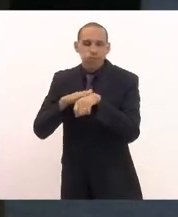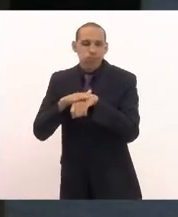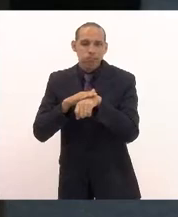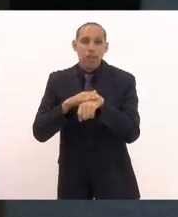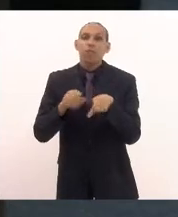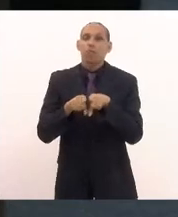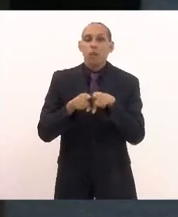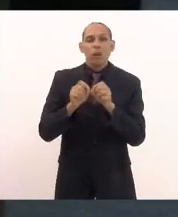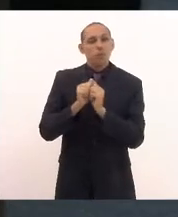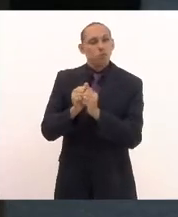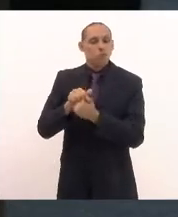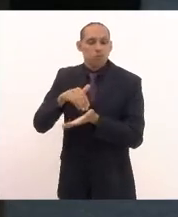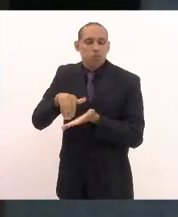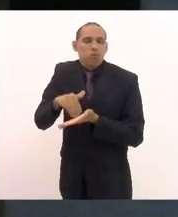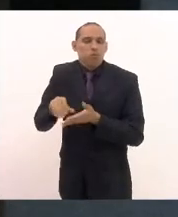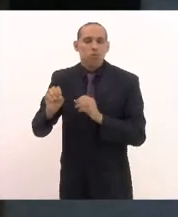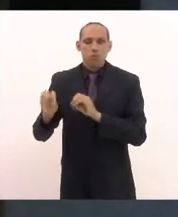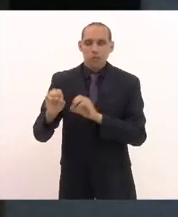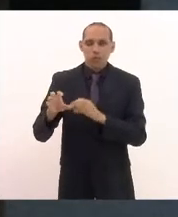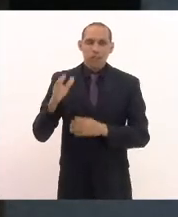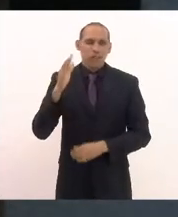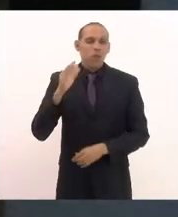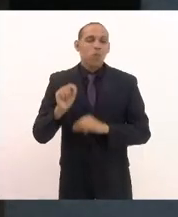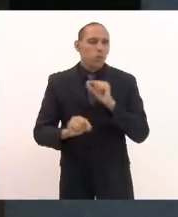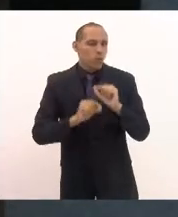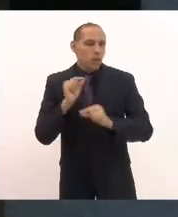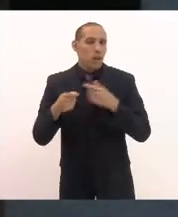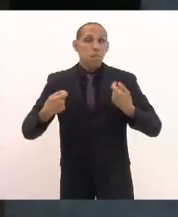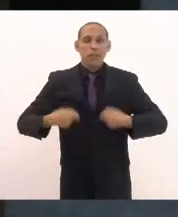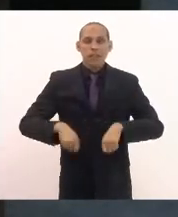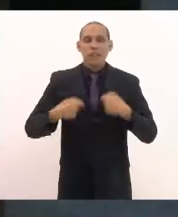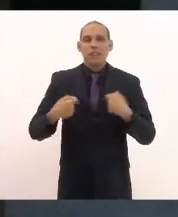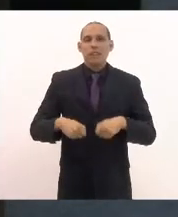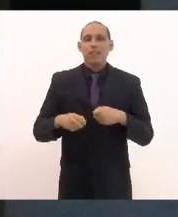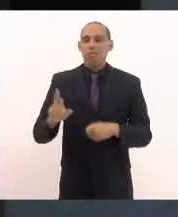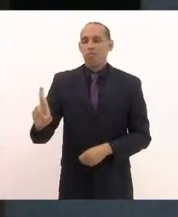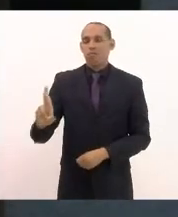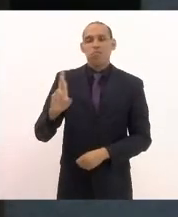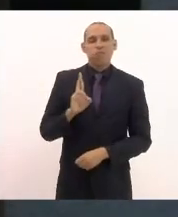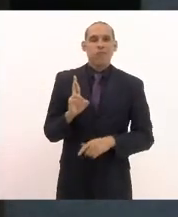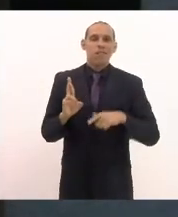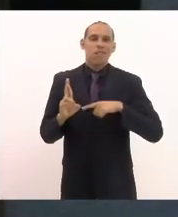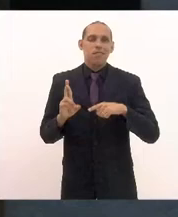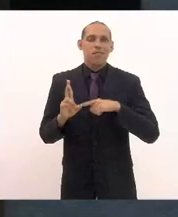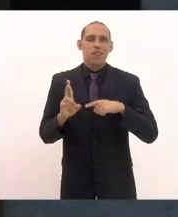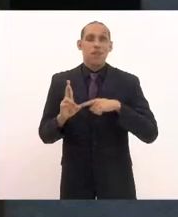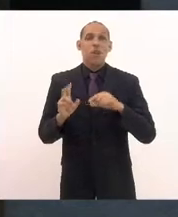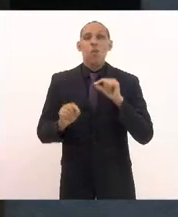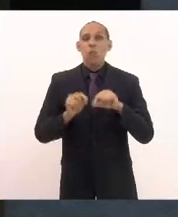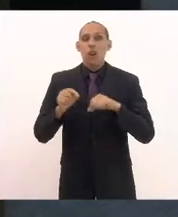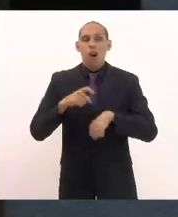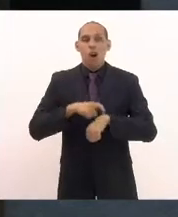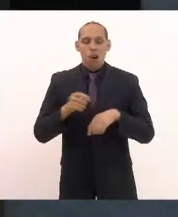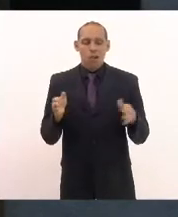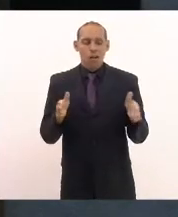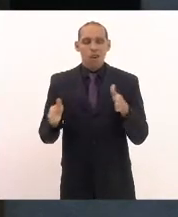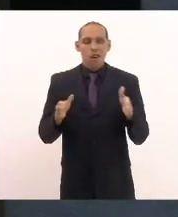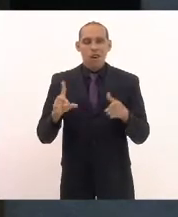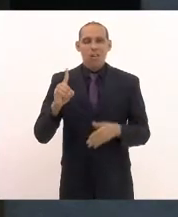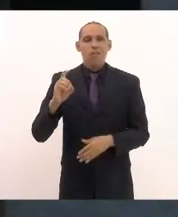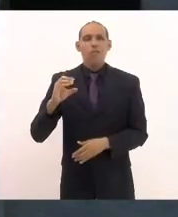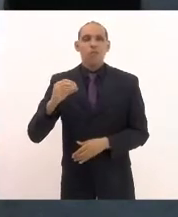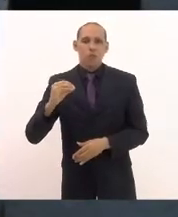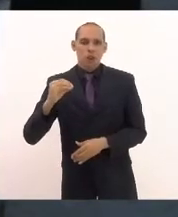Secretaria de Educação sobre a necessidade de também ter uma resposta para essa questão da carga horária dos DOC 1, dos DOC